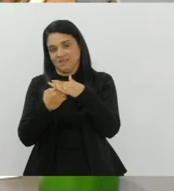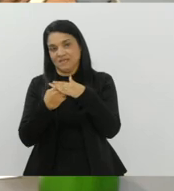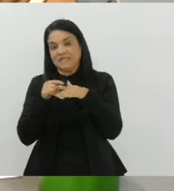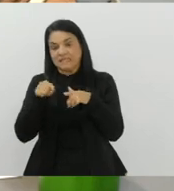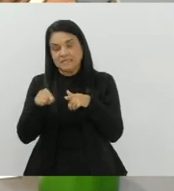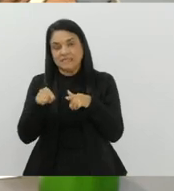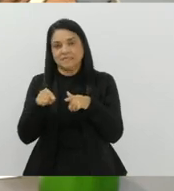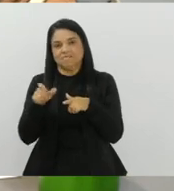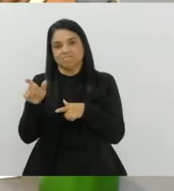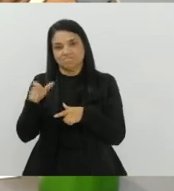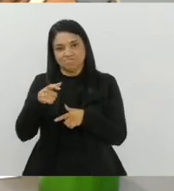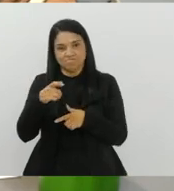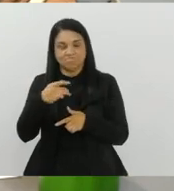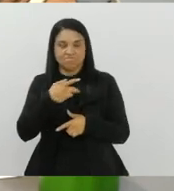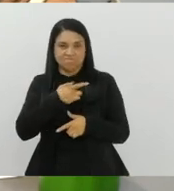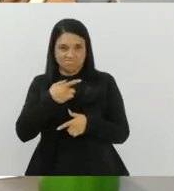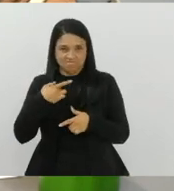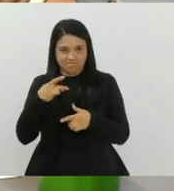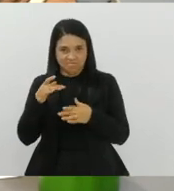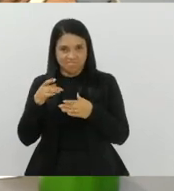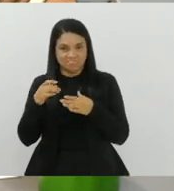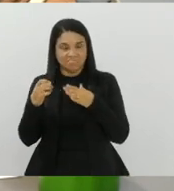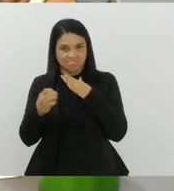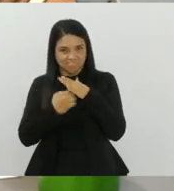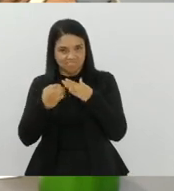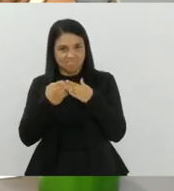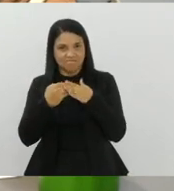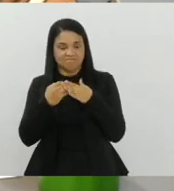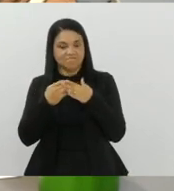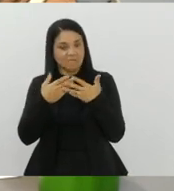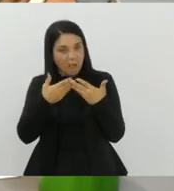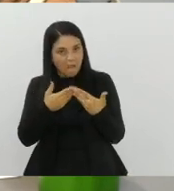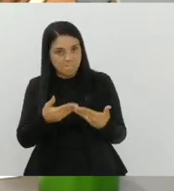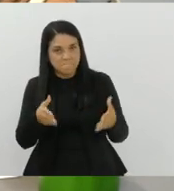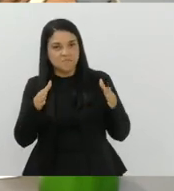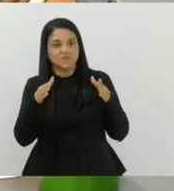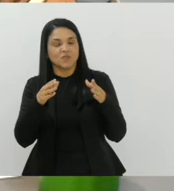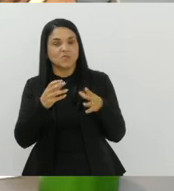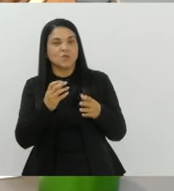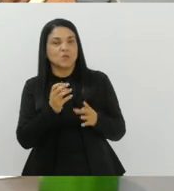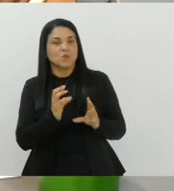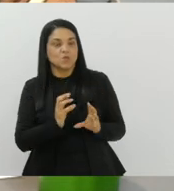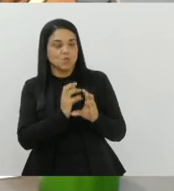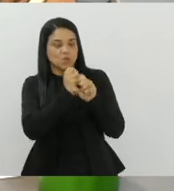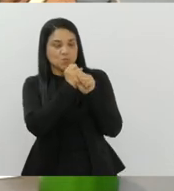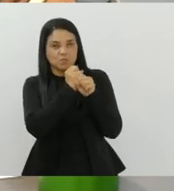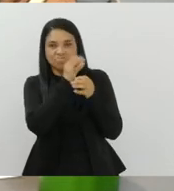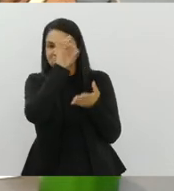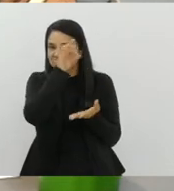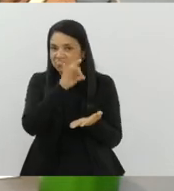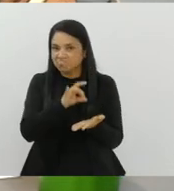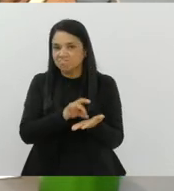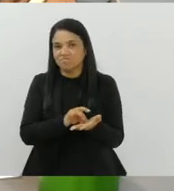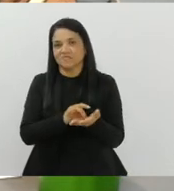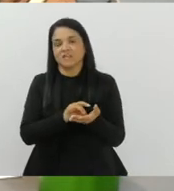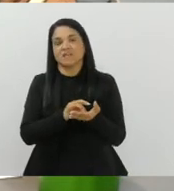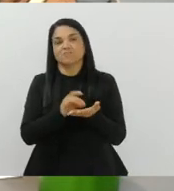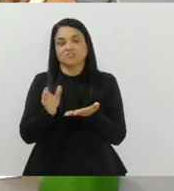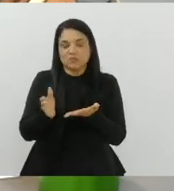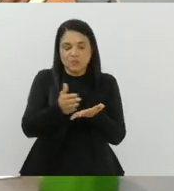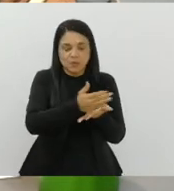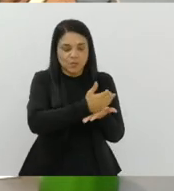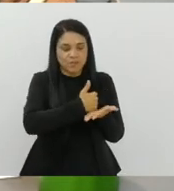preta, começando, né, abrindo a caixa preta, a gente vai ver que esses números são reais, por isso que é importante trazer essa base de